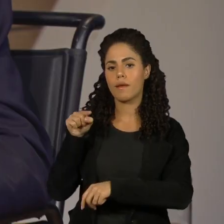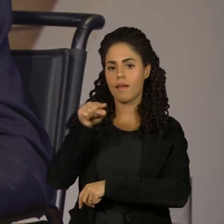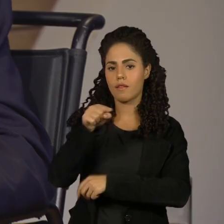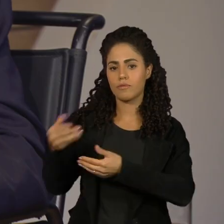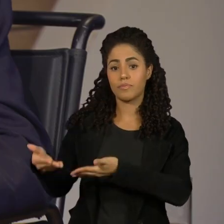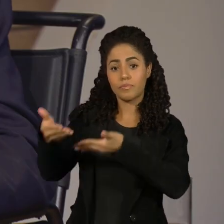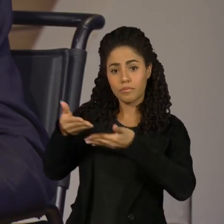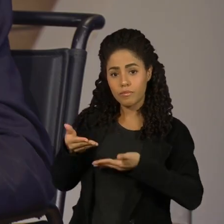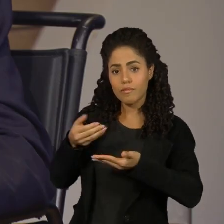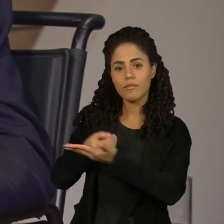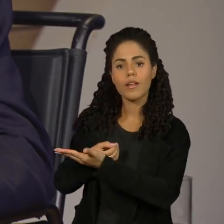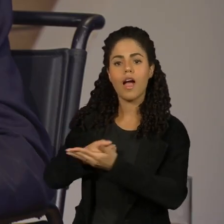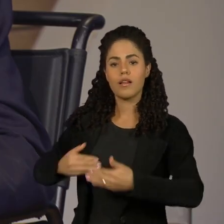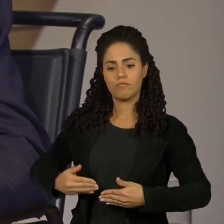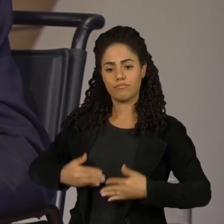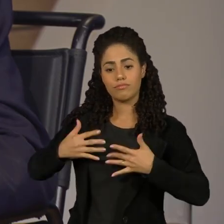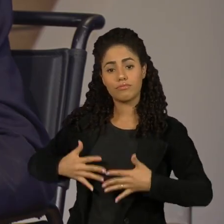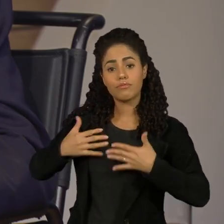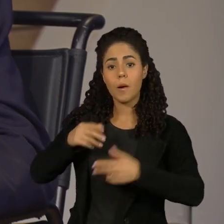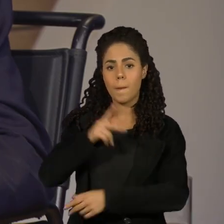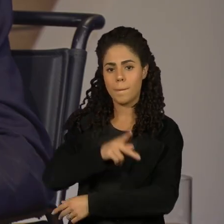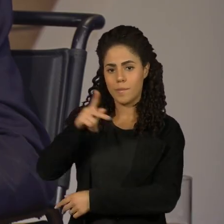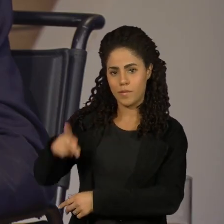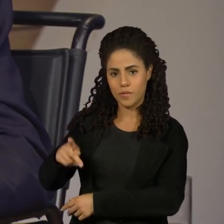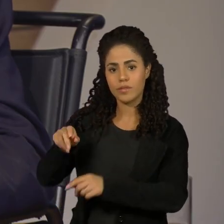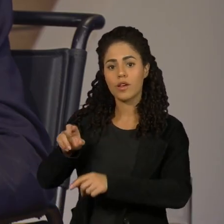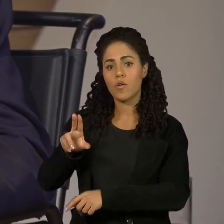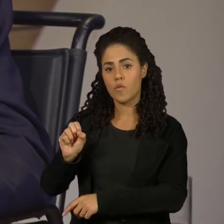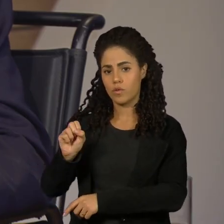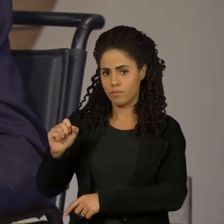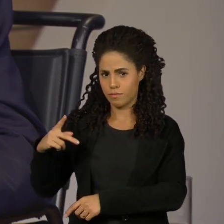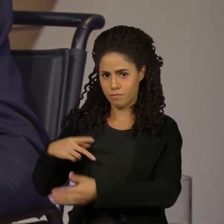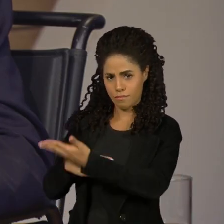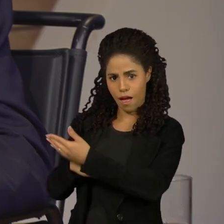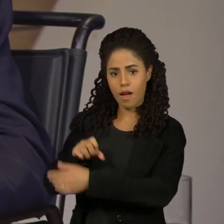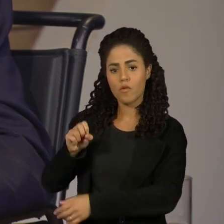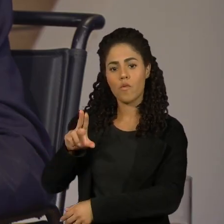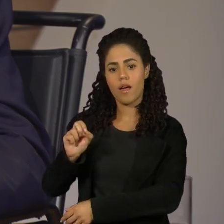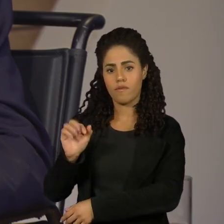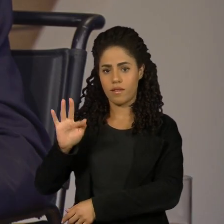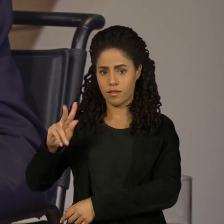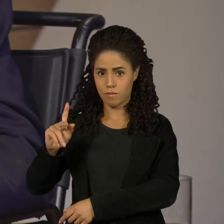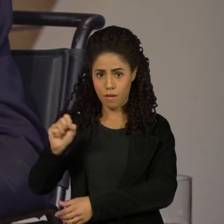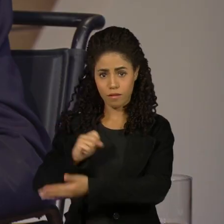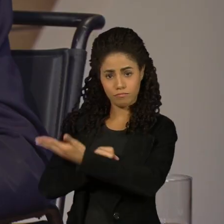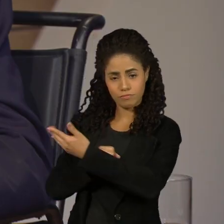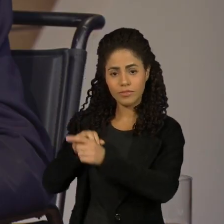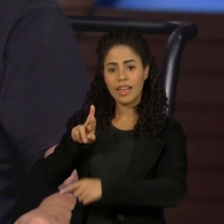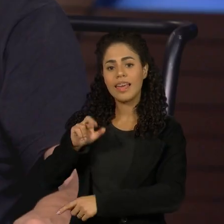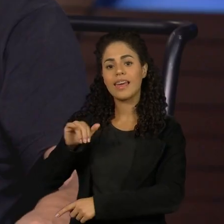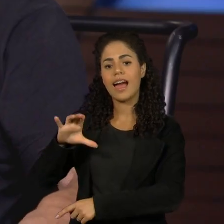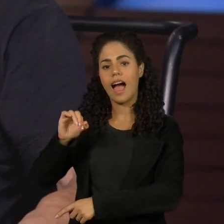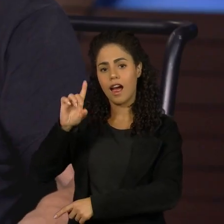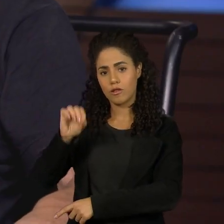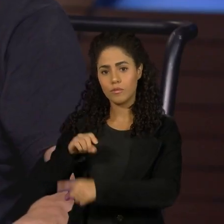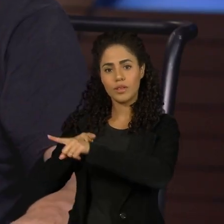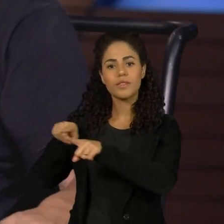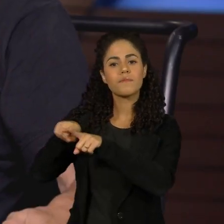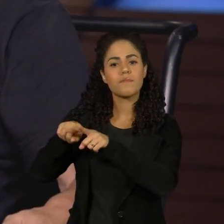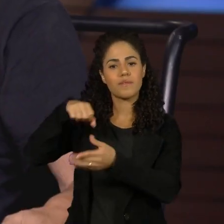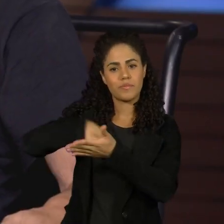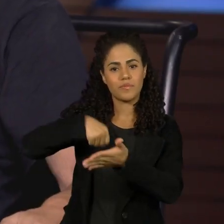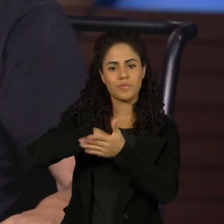eu recebo hoje o infectologista e professor da Universidade Federal de São Paulo, Ricardo Dias, e o ativista